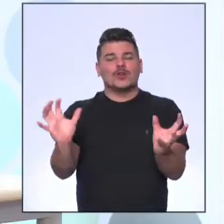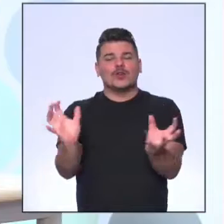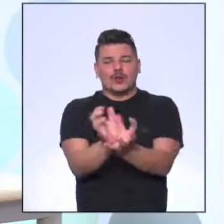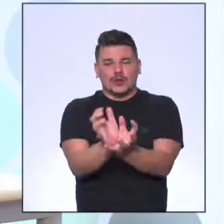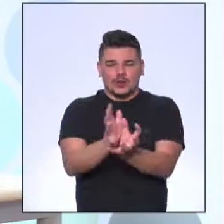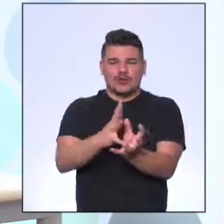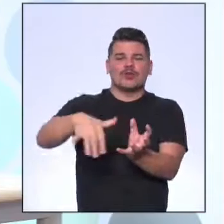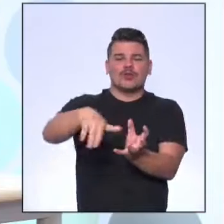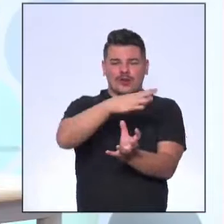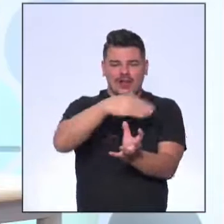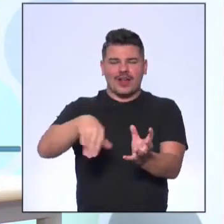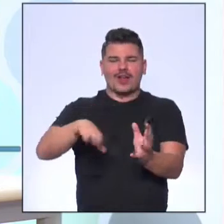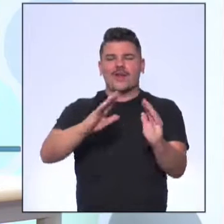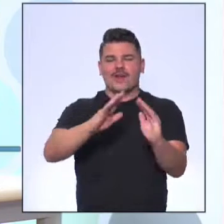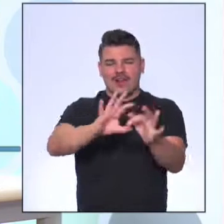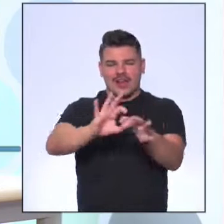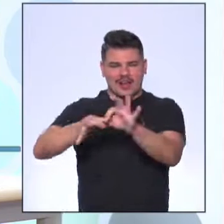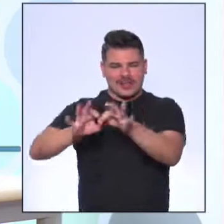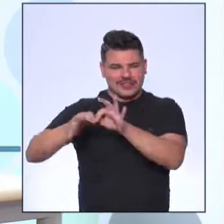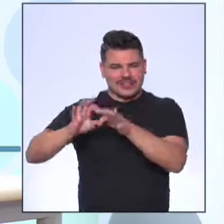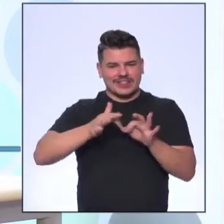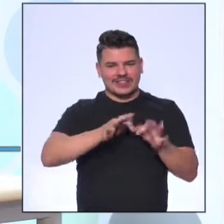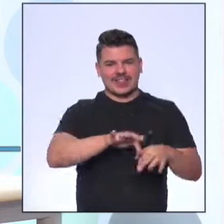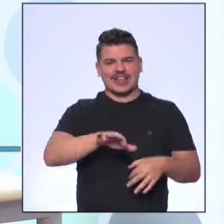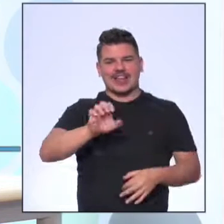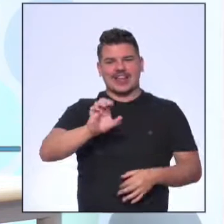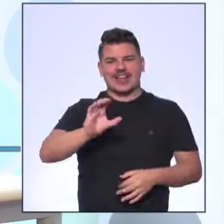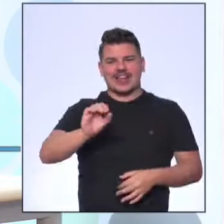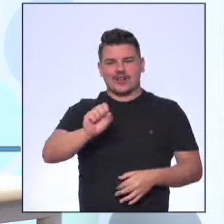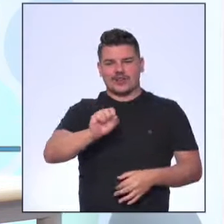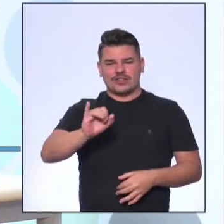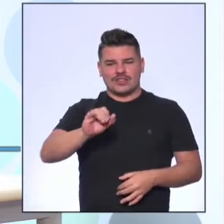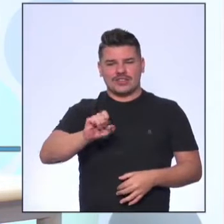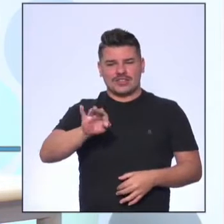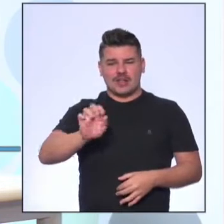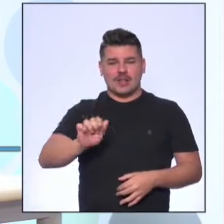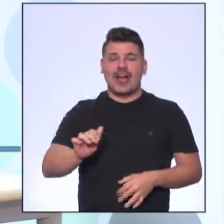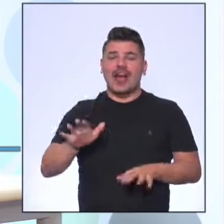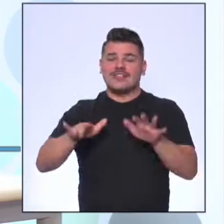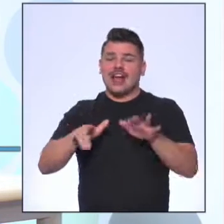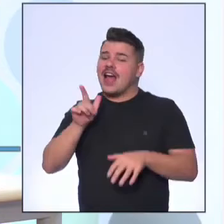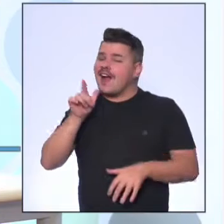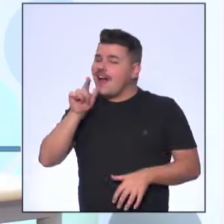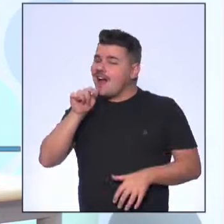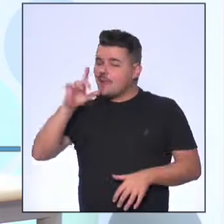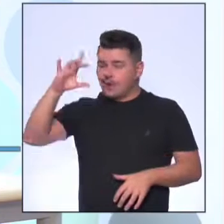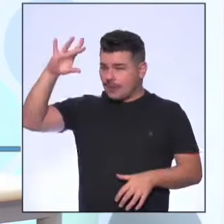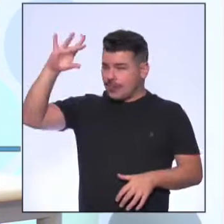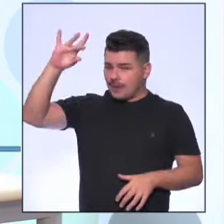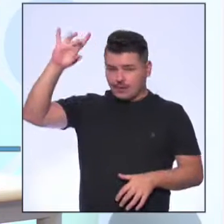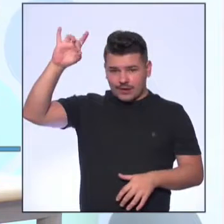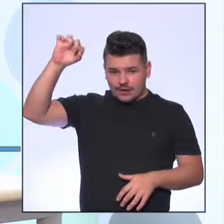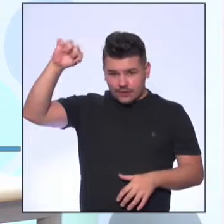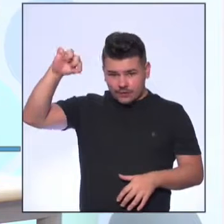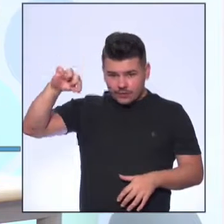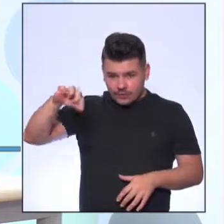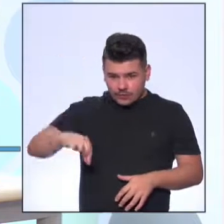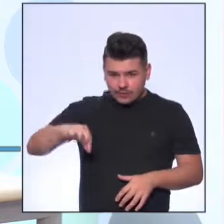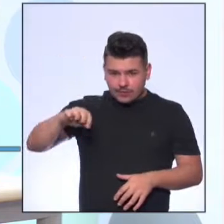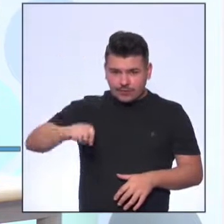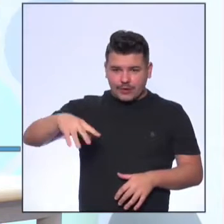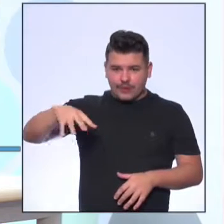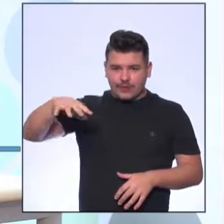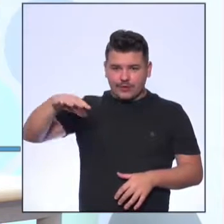Tá? Se nós pensarmos em ecossistema, até uma gota de água pode ser considerado um ecossistema, porque eu tenho ali, tá,